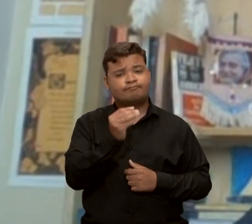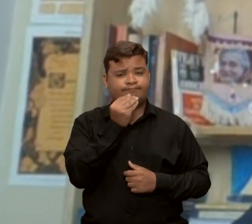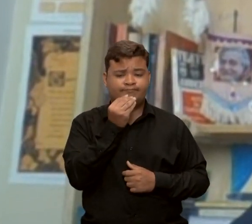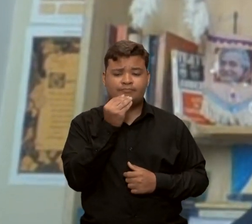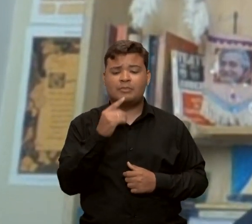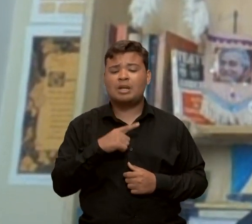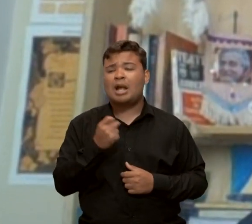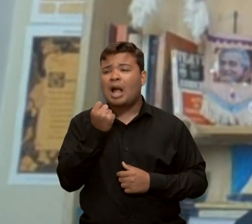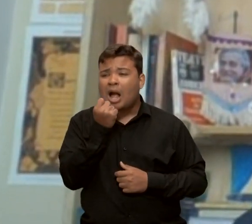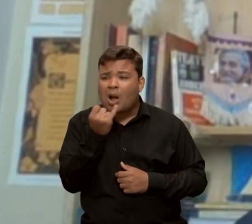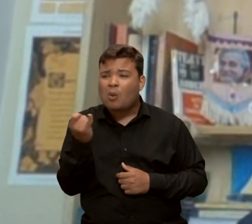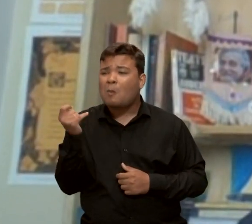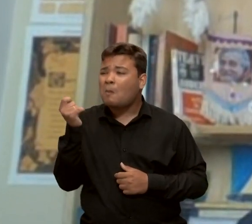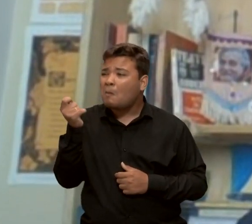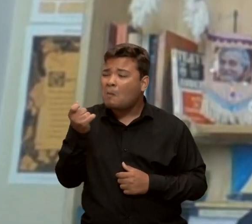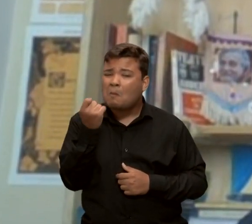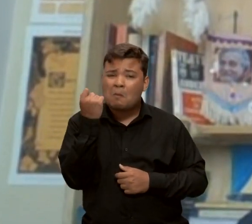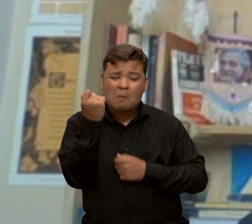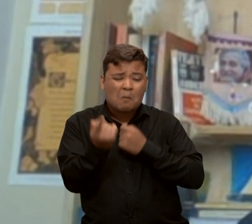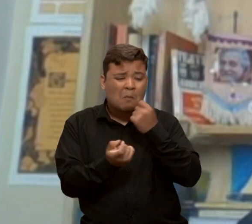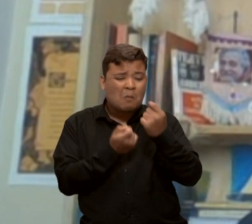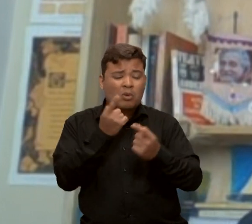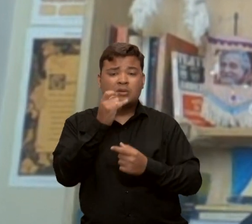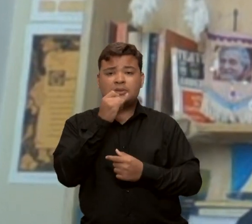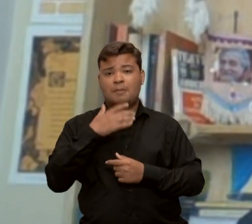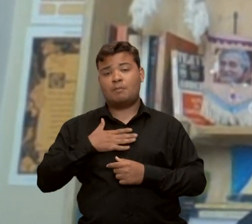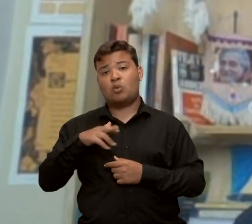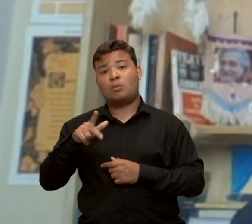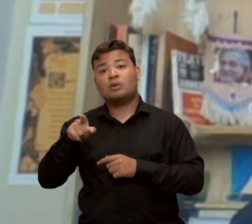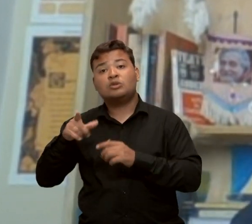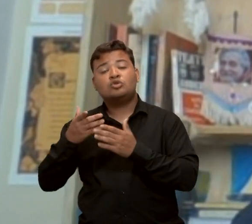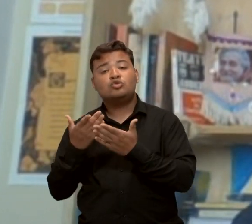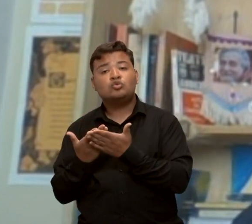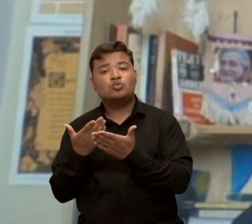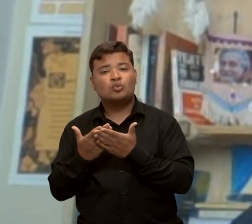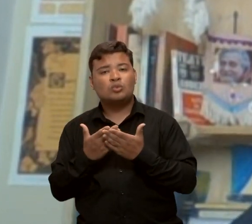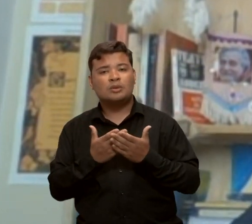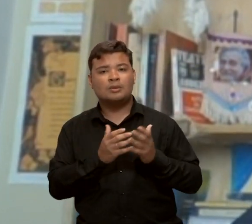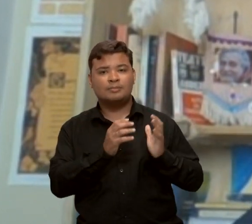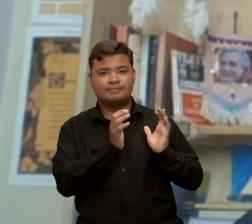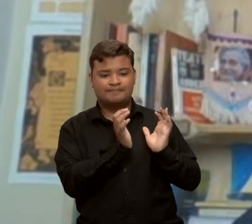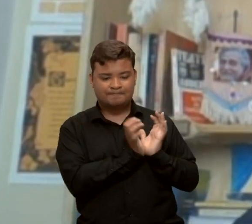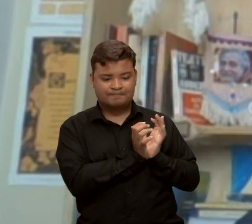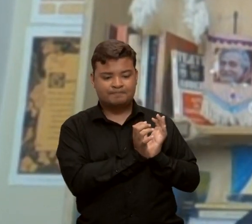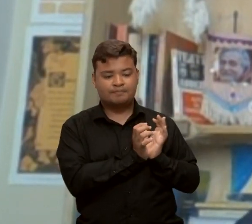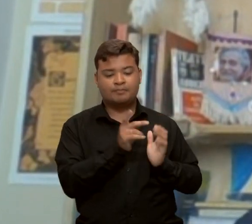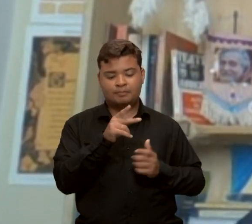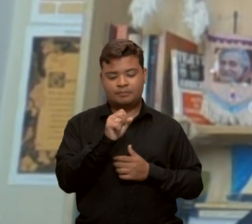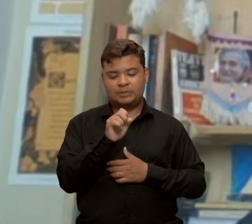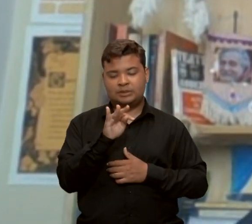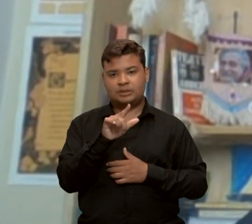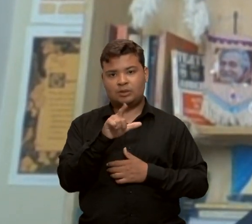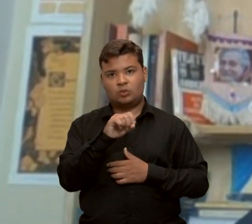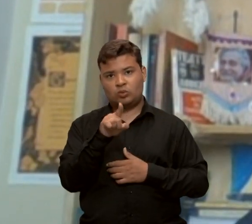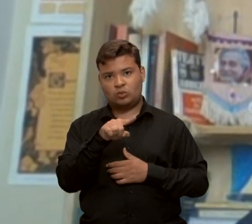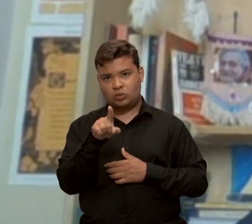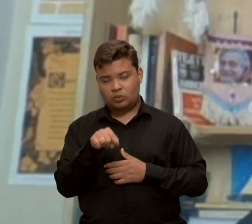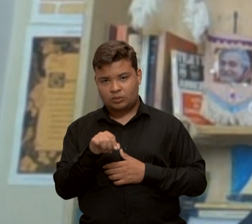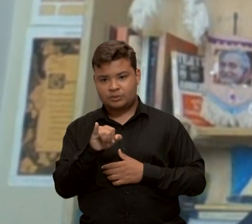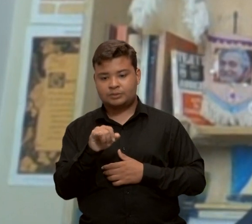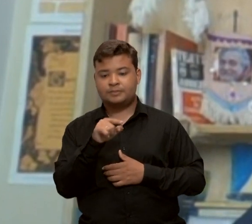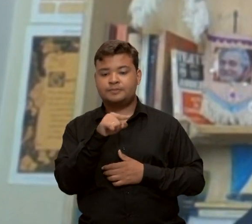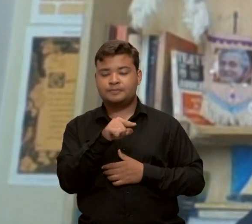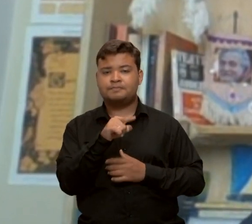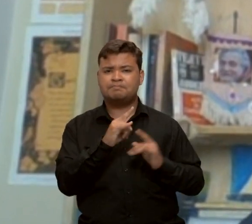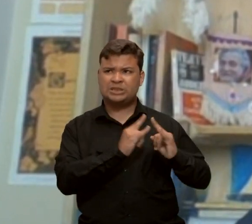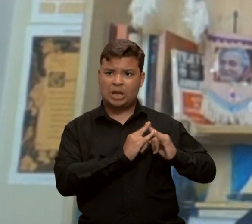como é o caso do meu irmão, por exemplo, que estuda na Associação Pestalozzi, aqui de Goiânia, necessita realmente desse cuidado constante, porque ele não tem muita autonomia,